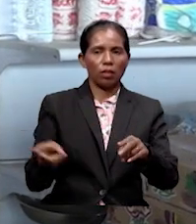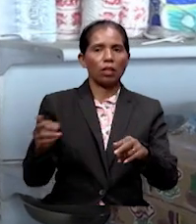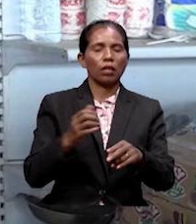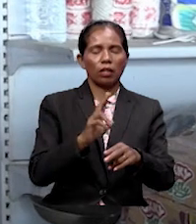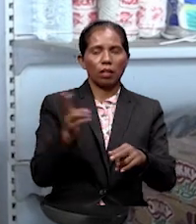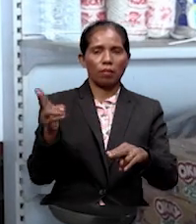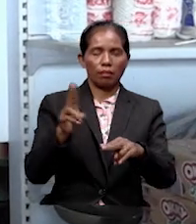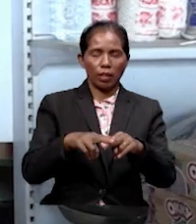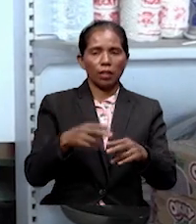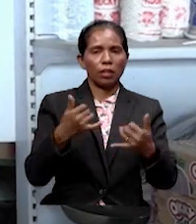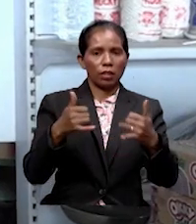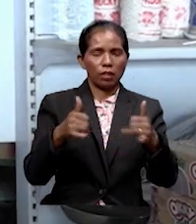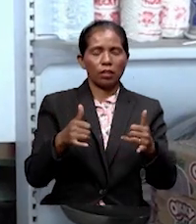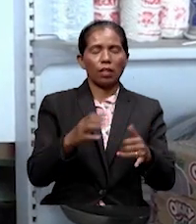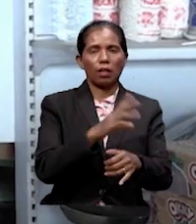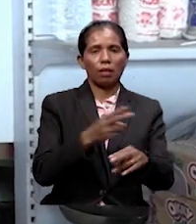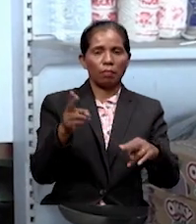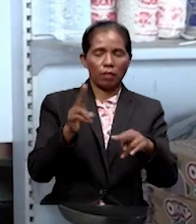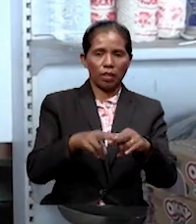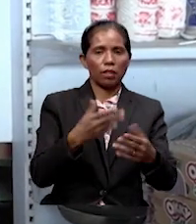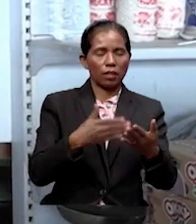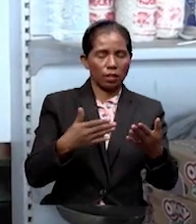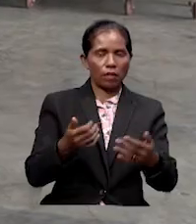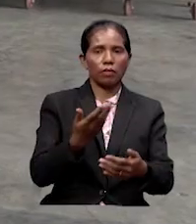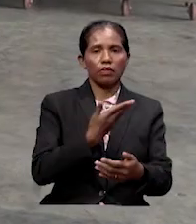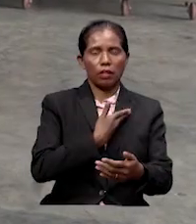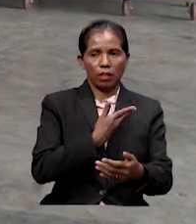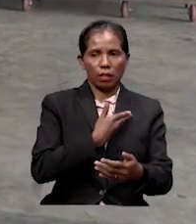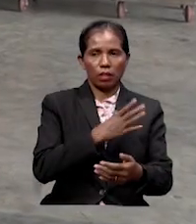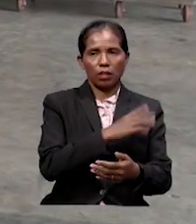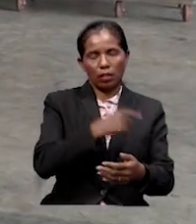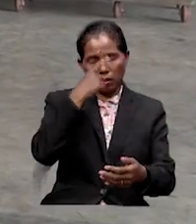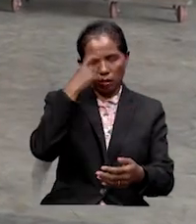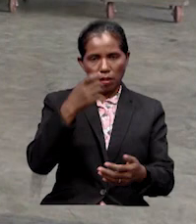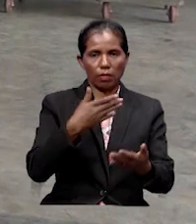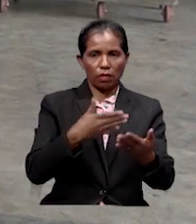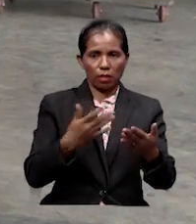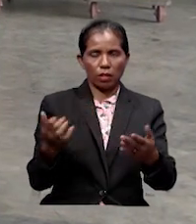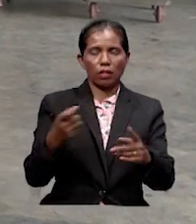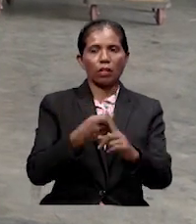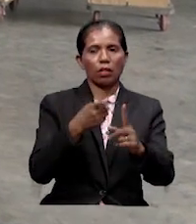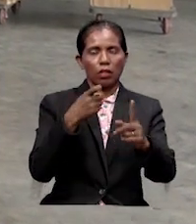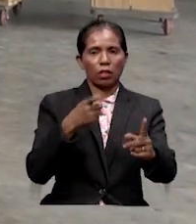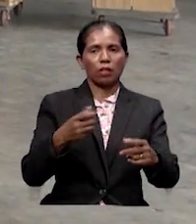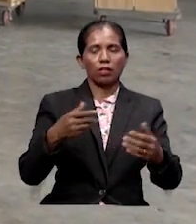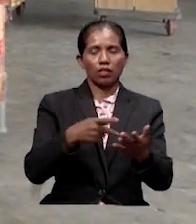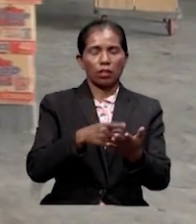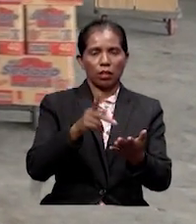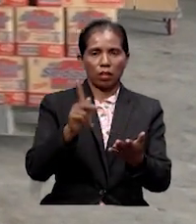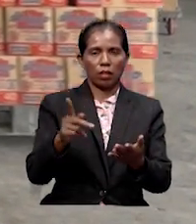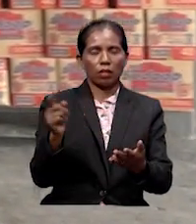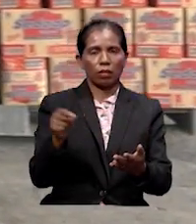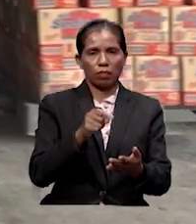folin sasang, basasang sira, russi stok tuang, tamba sasang hira, russi stok tuang, selo de taxa